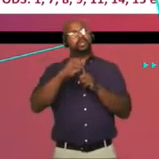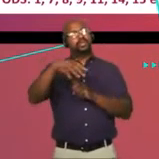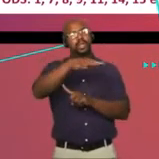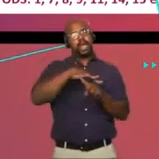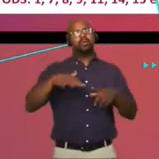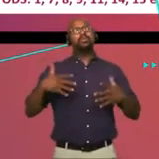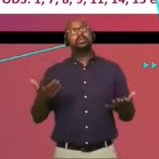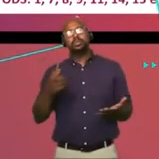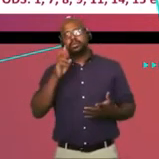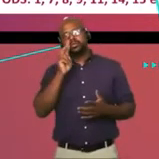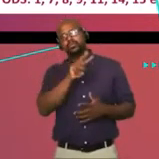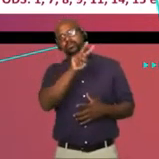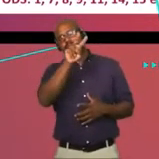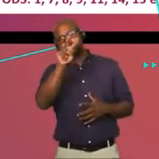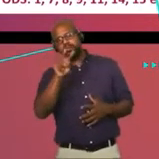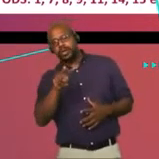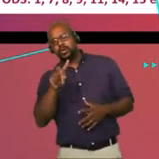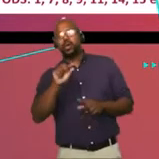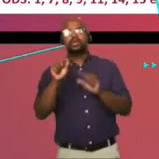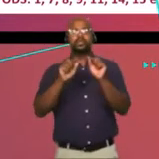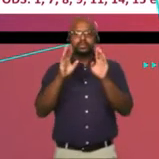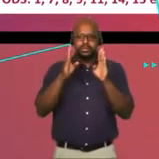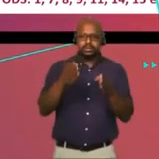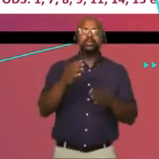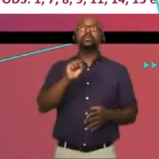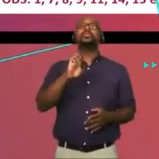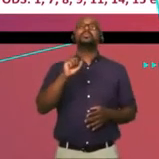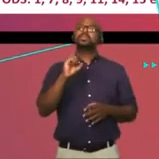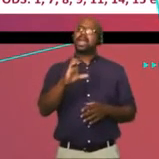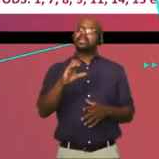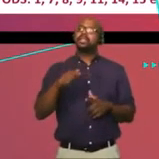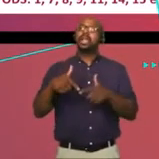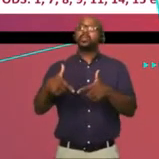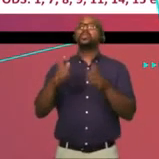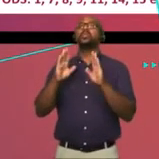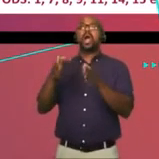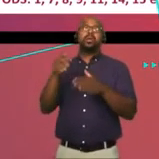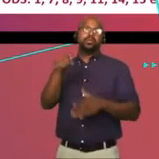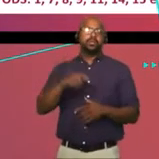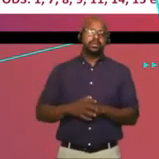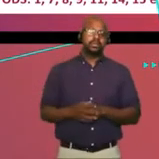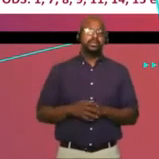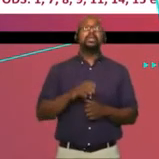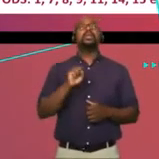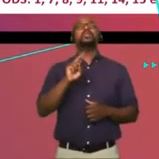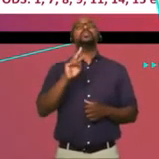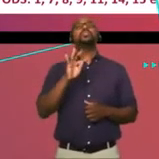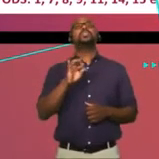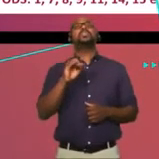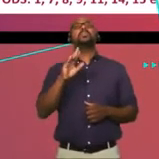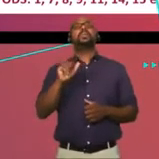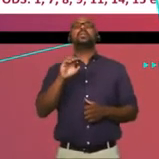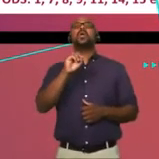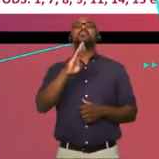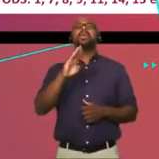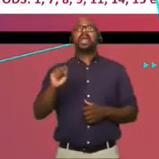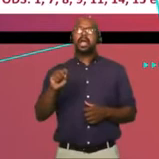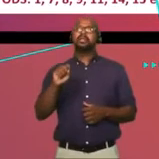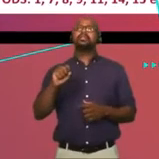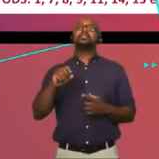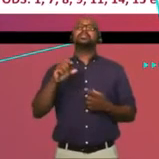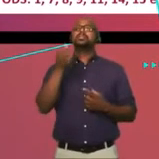dever de casa e ver o que que é sócio as dimensões que o processo que atua não e nós voltamos sustentabilidade só o DS